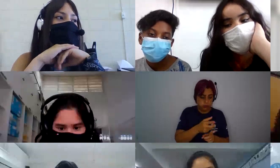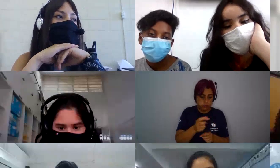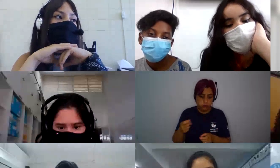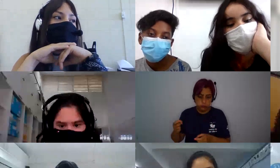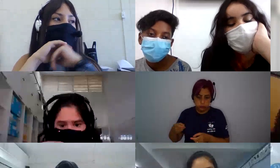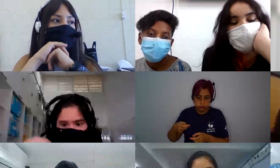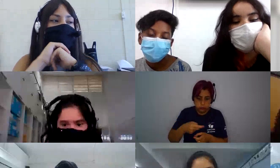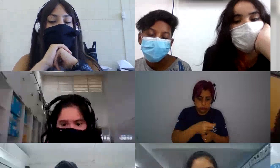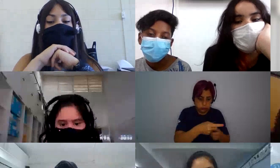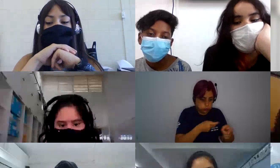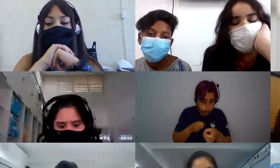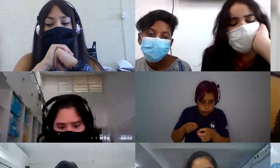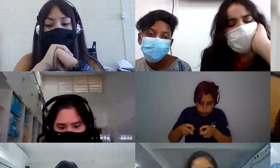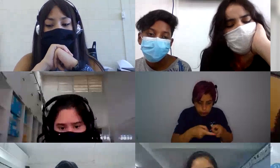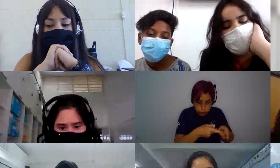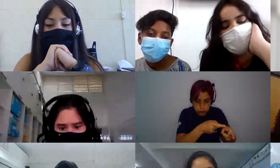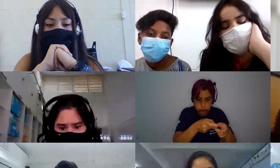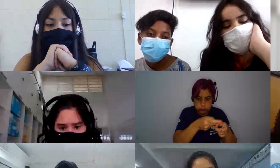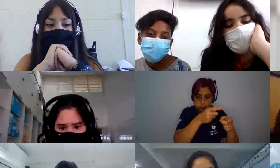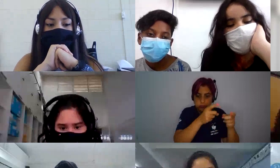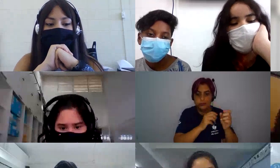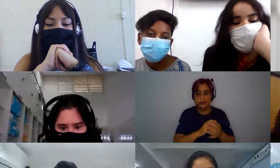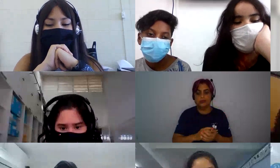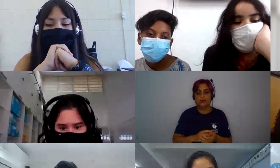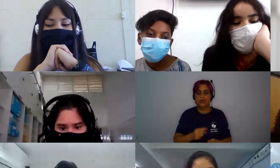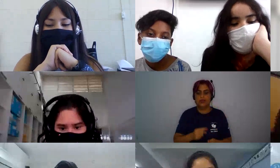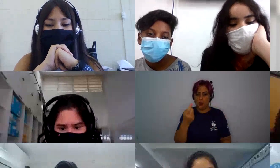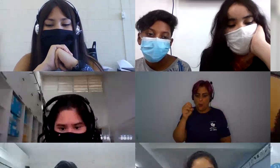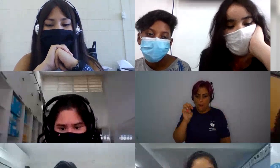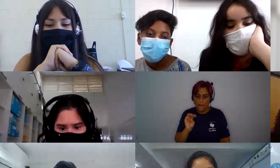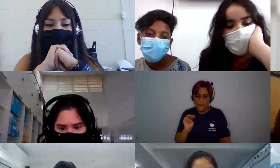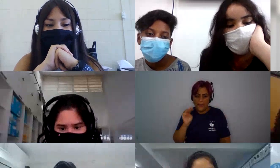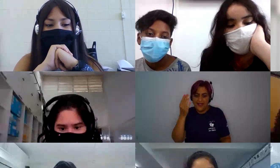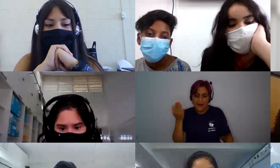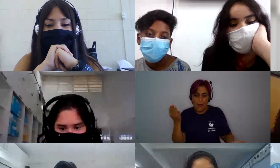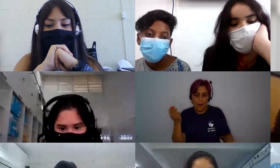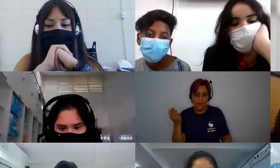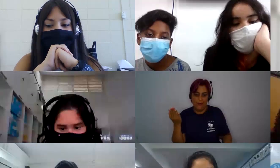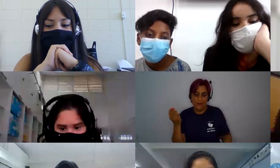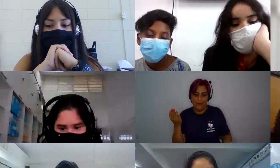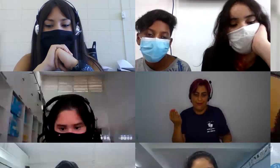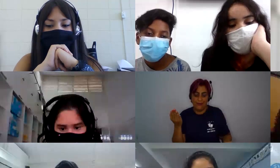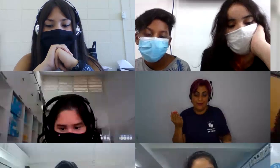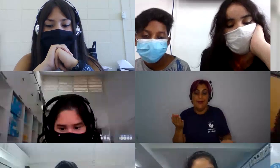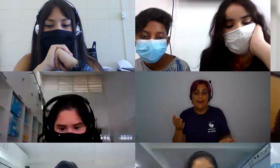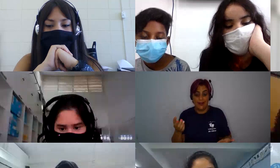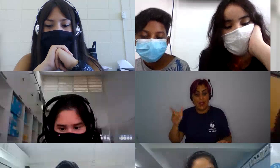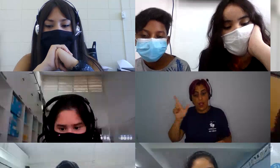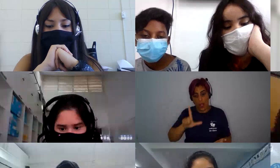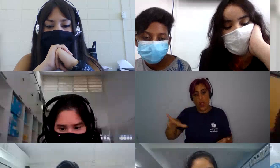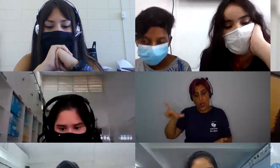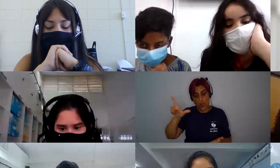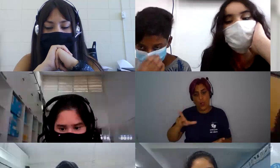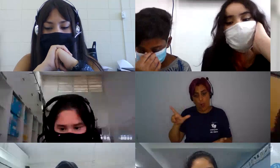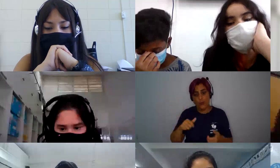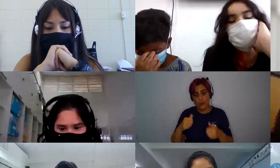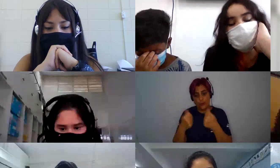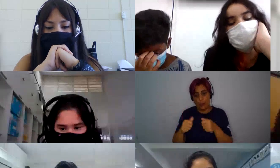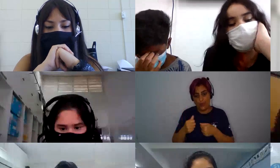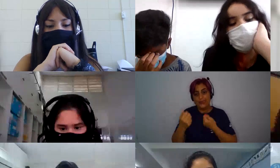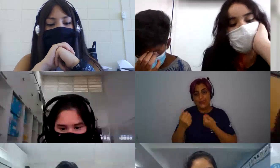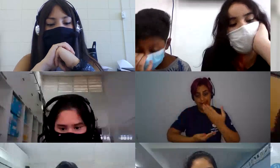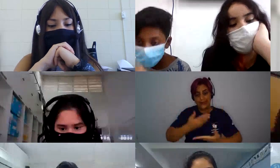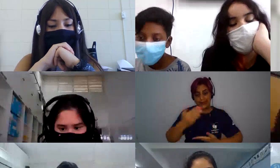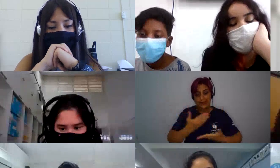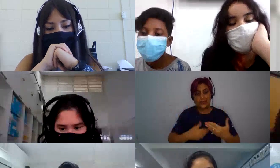Gabi? Trilhões. É mais de 1 bilhão, se eu não me engano. Então eles têm que estar nessa discussão mesmo, eles têm que participar dessa